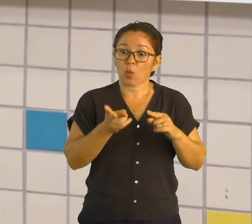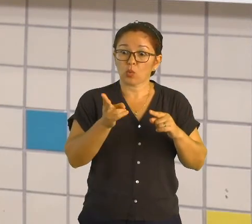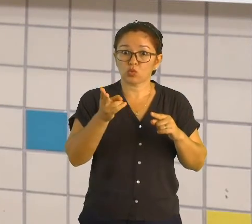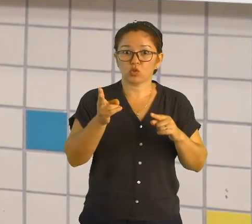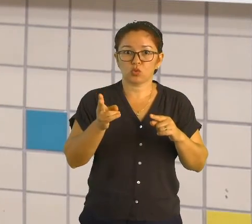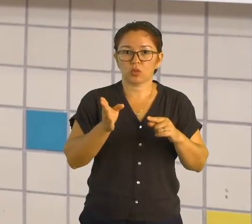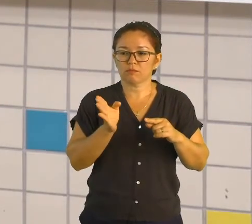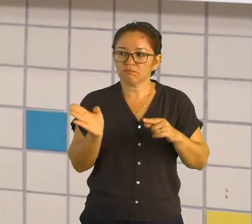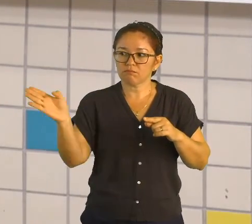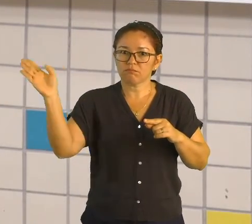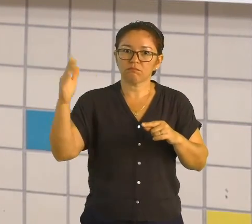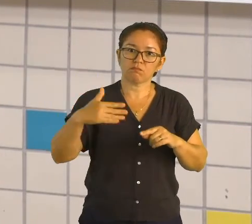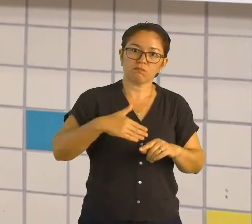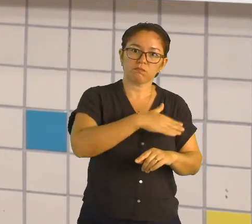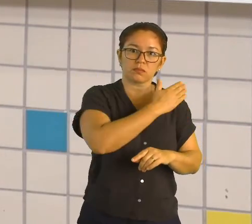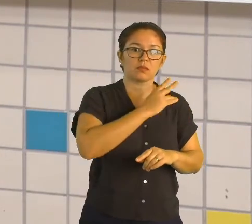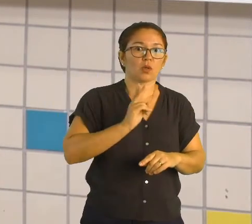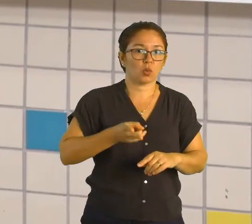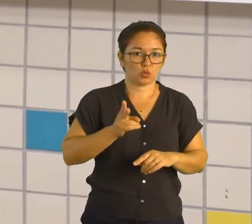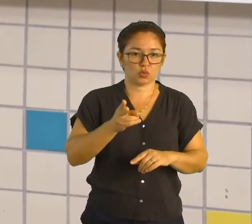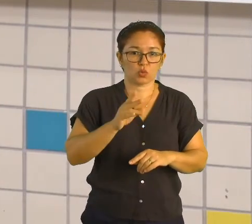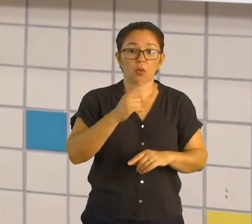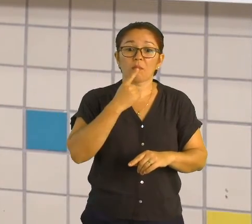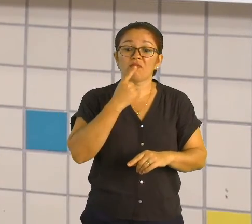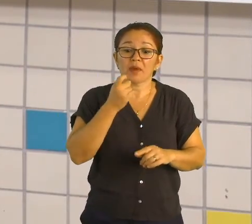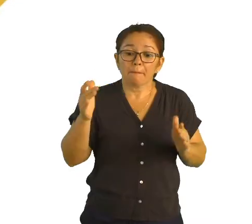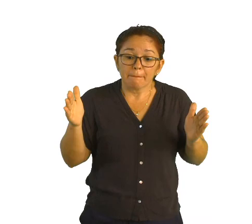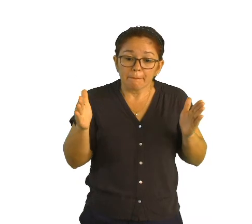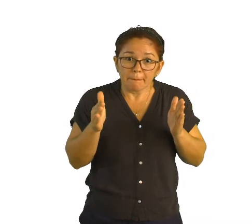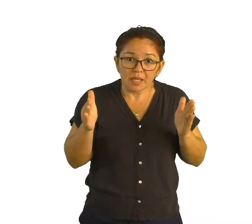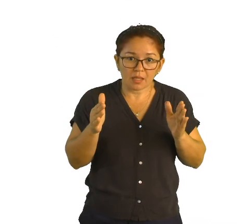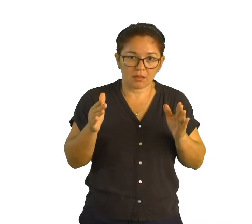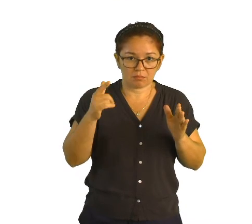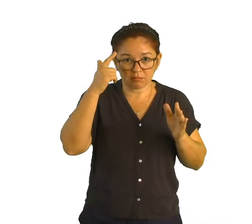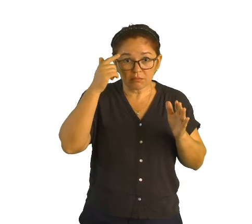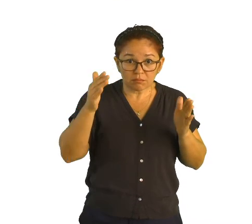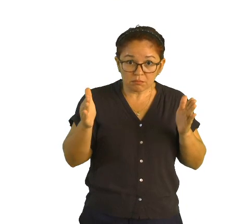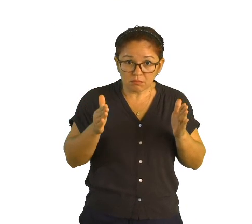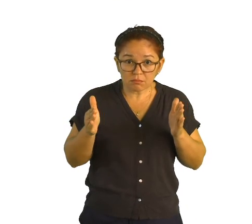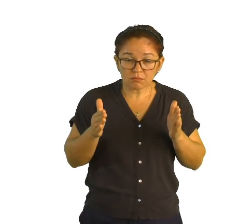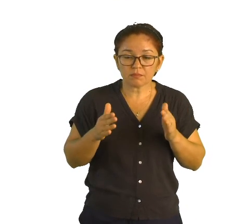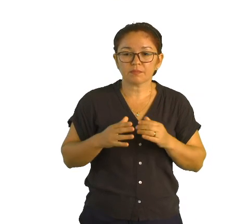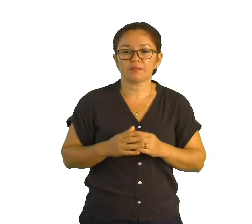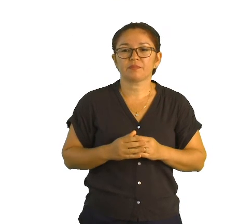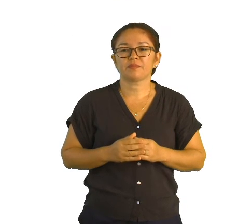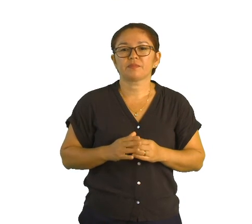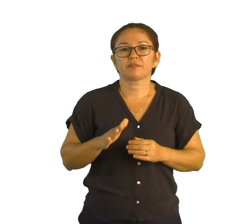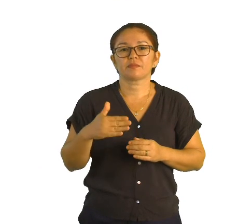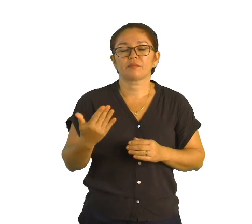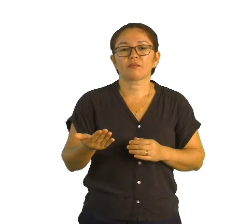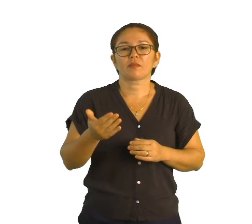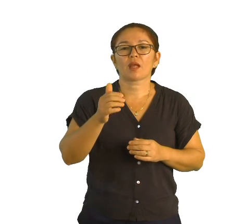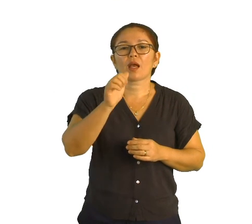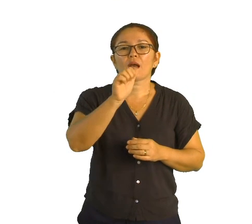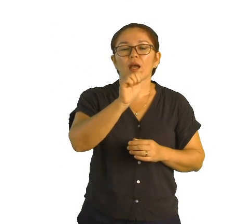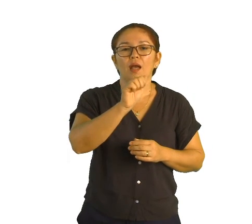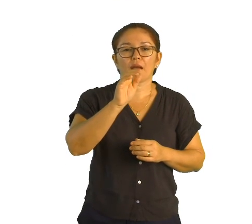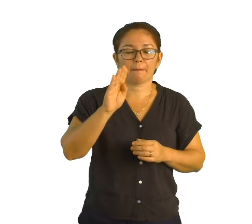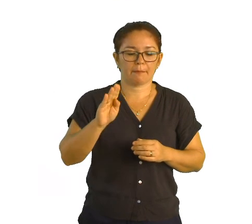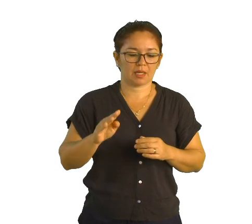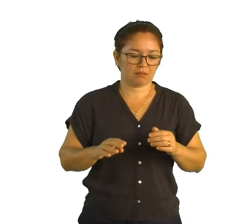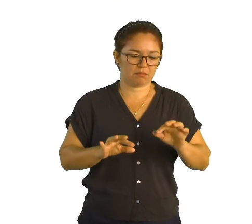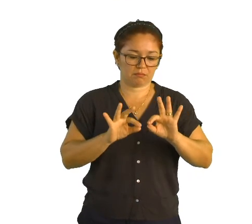de reta. Segmentos de reta, então, eu tenho aí os pontos A e B, são extremidades do segmento, a